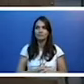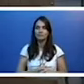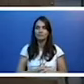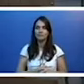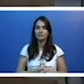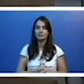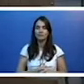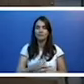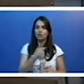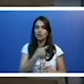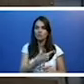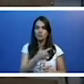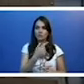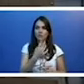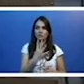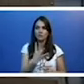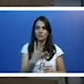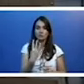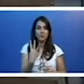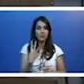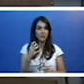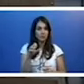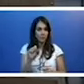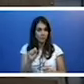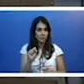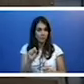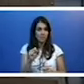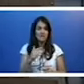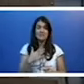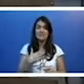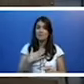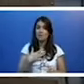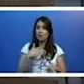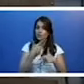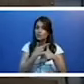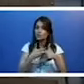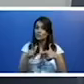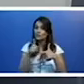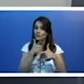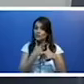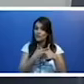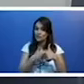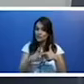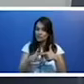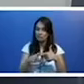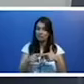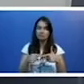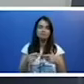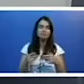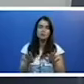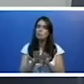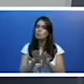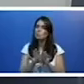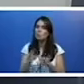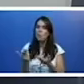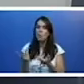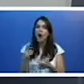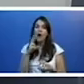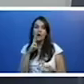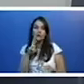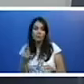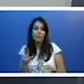Ok? Se eu divido aqui em cima e embaixo, eu vou chegar sempre no mesmo valor. Espero que você esteja